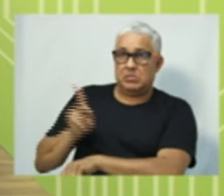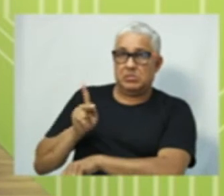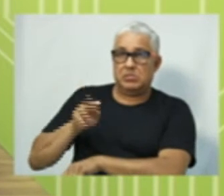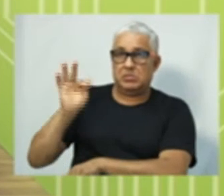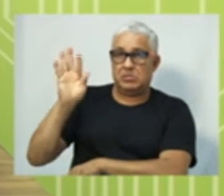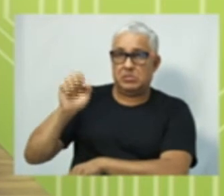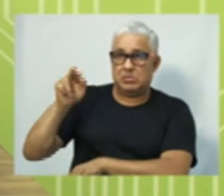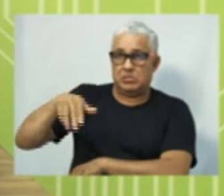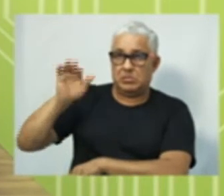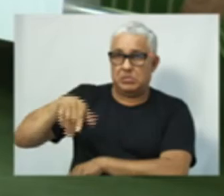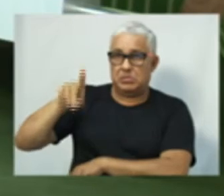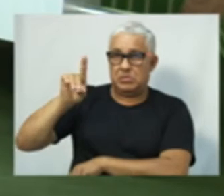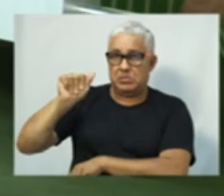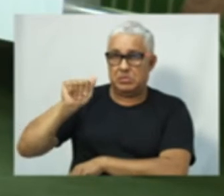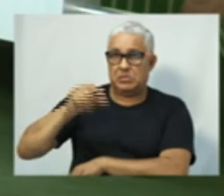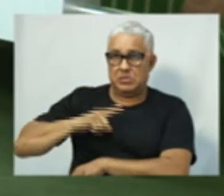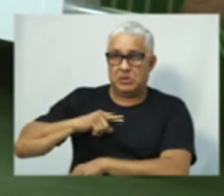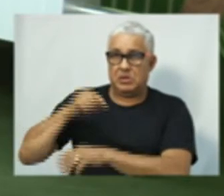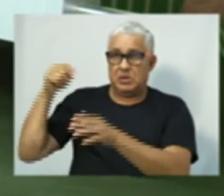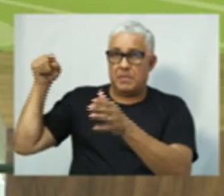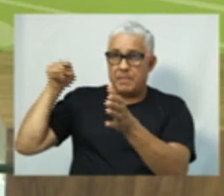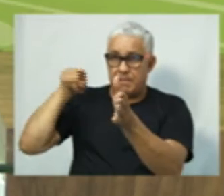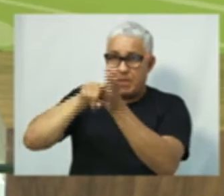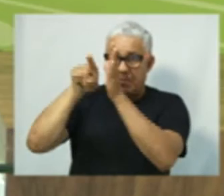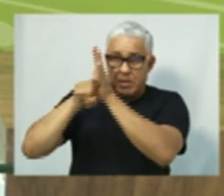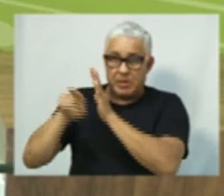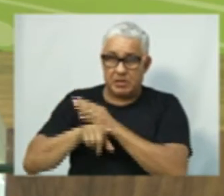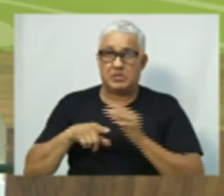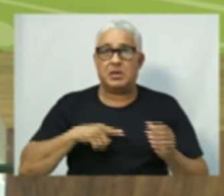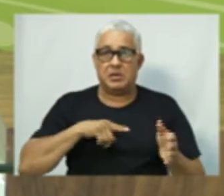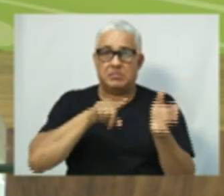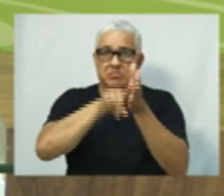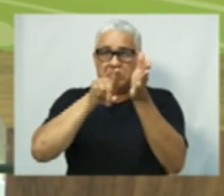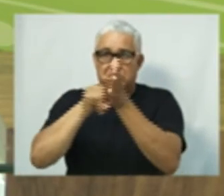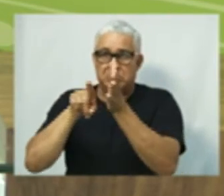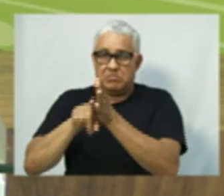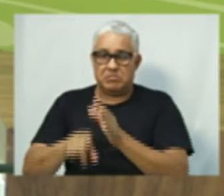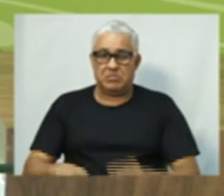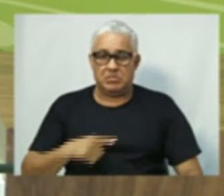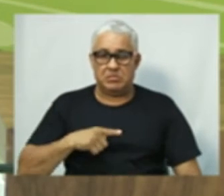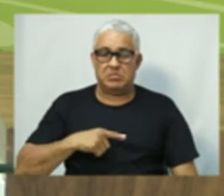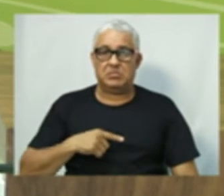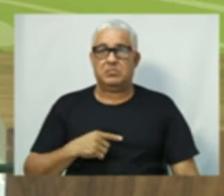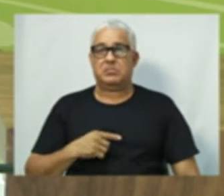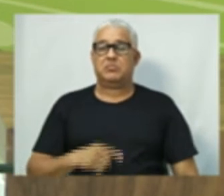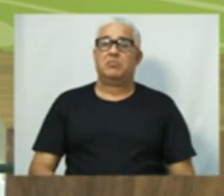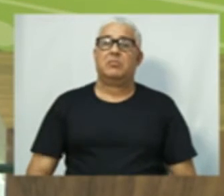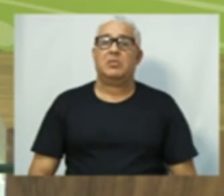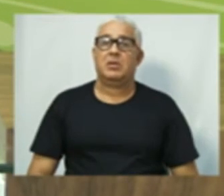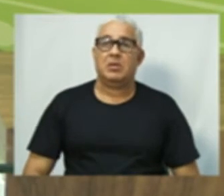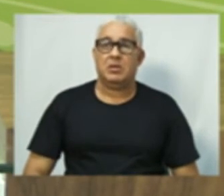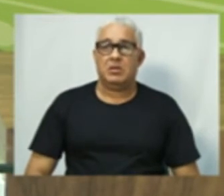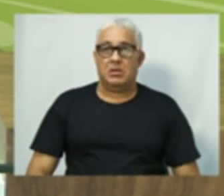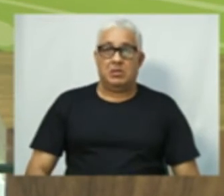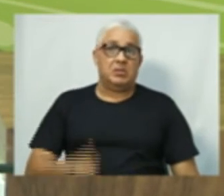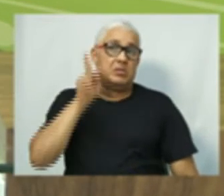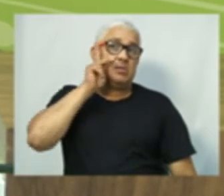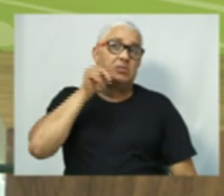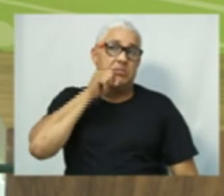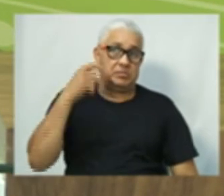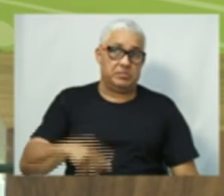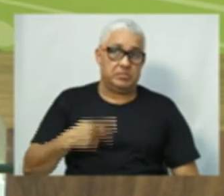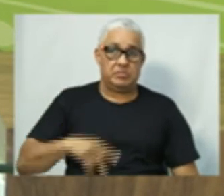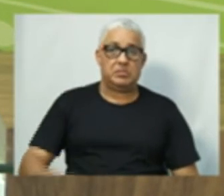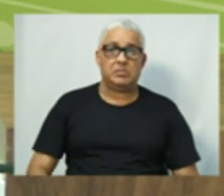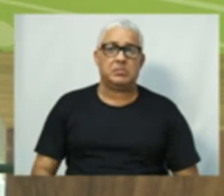aí? Algum comentário? Sim, professor Aloy, nós temos o questionamento aqui da aluna do Campus Porto Velho, Zona Norte. Ela pergunta assim,